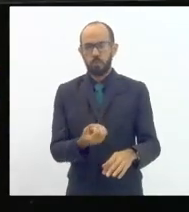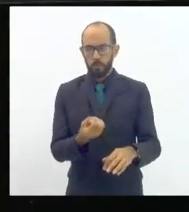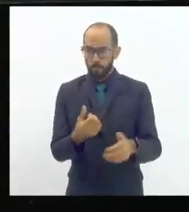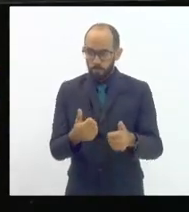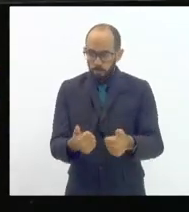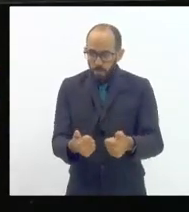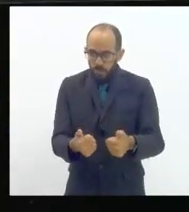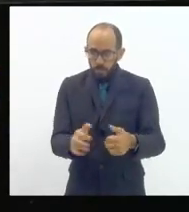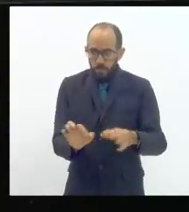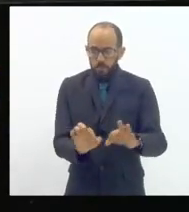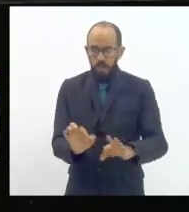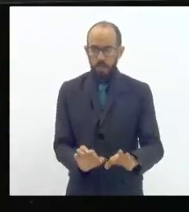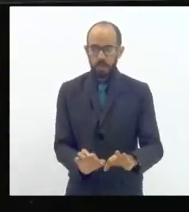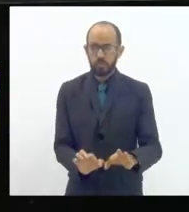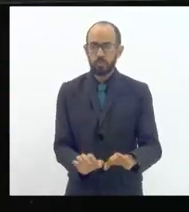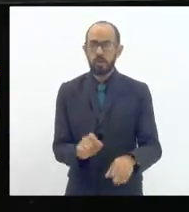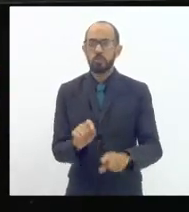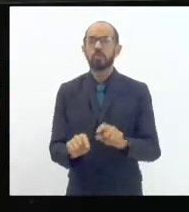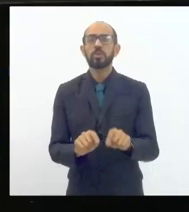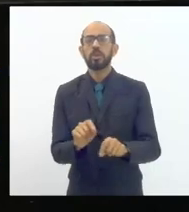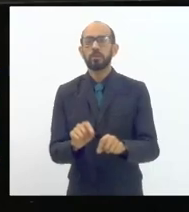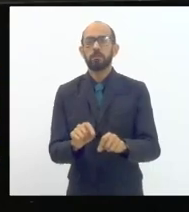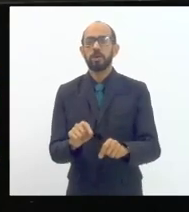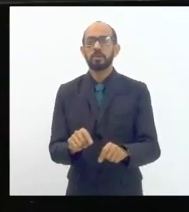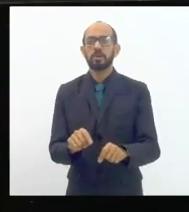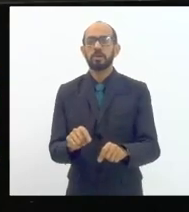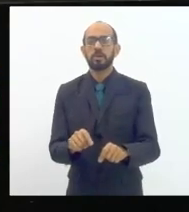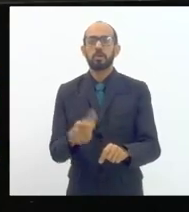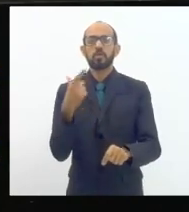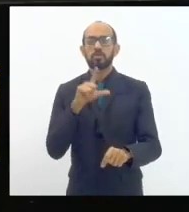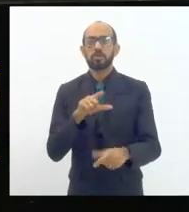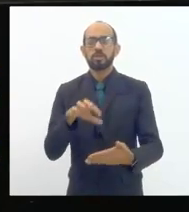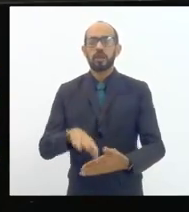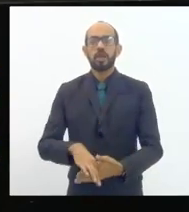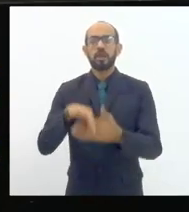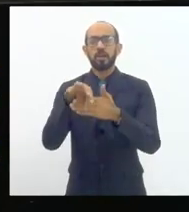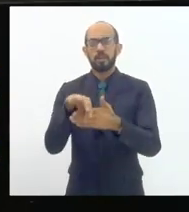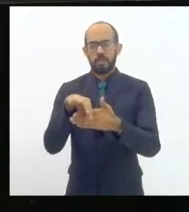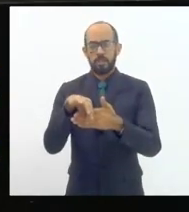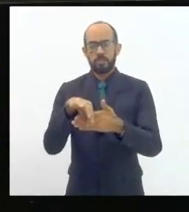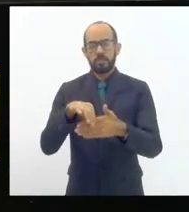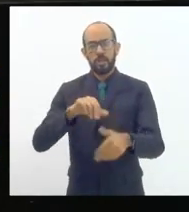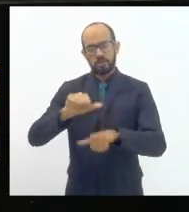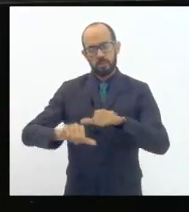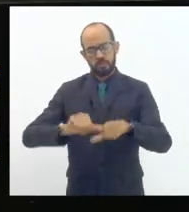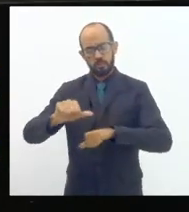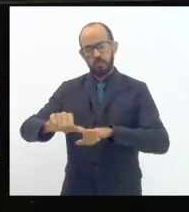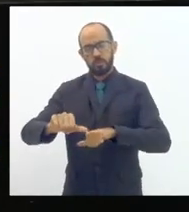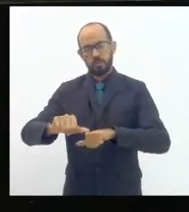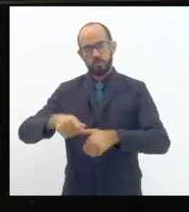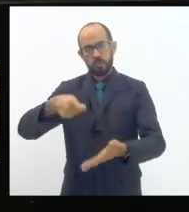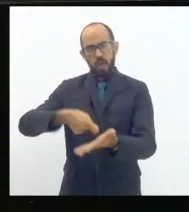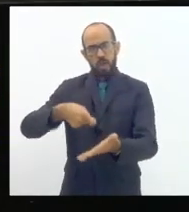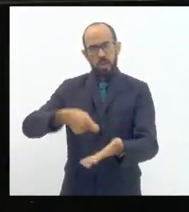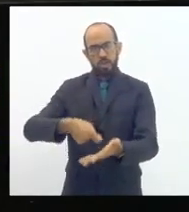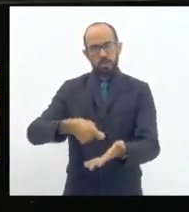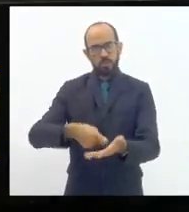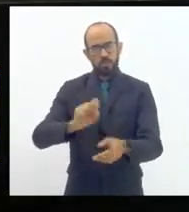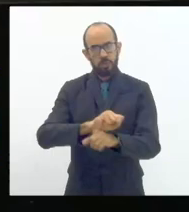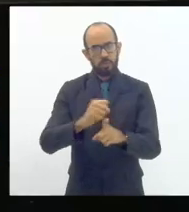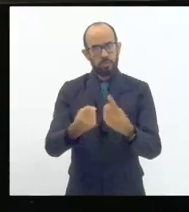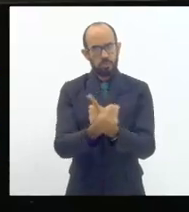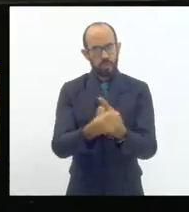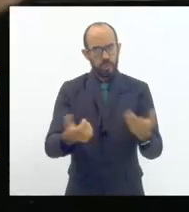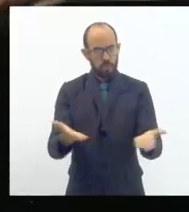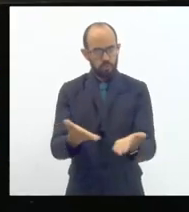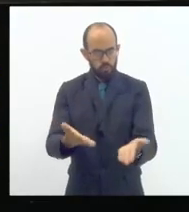para serem protagonistas das transformações que são exigidas pela sociedade atualmente.